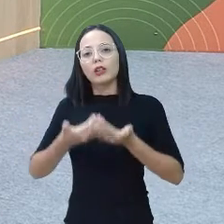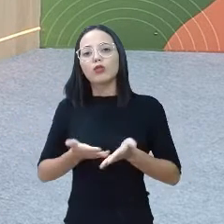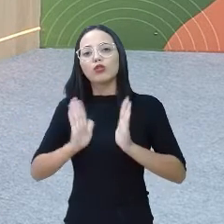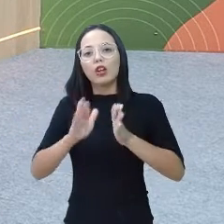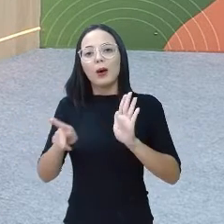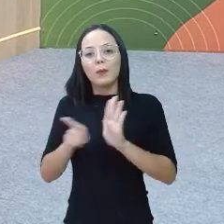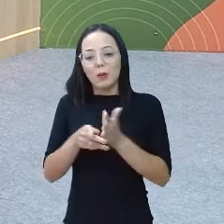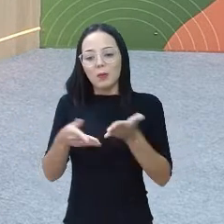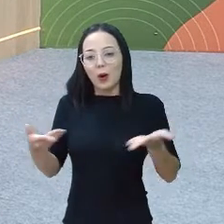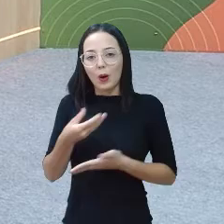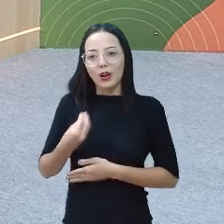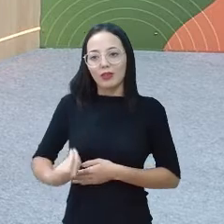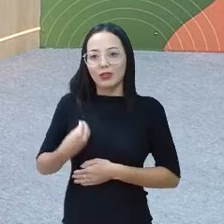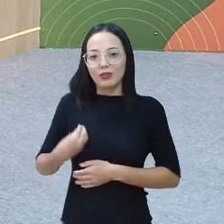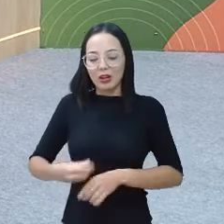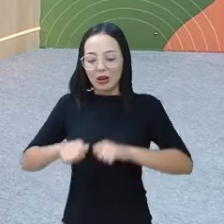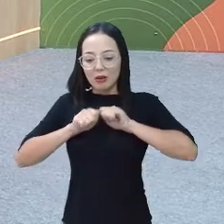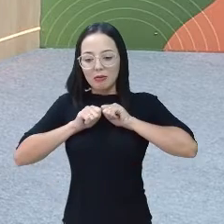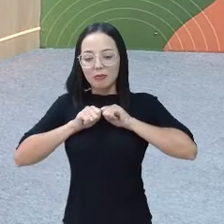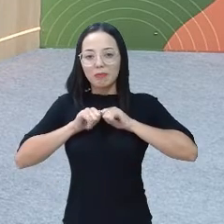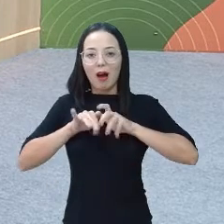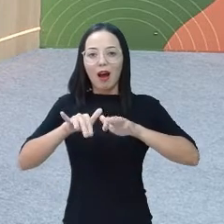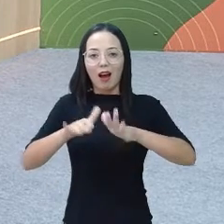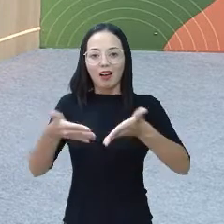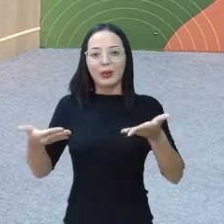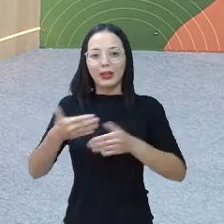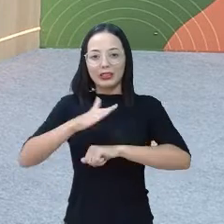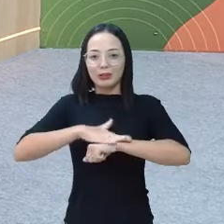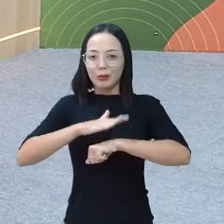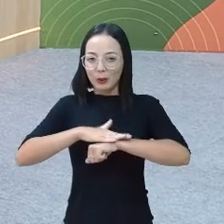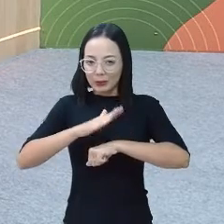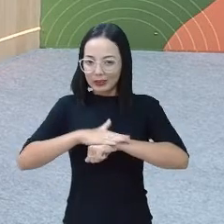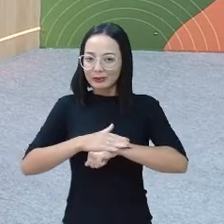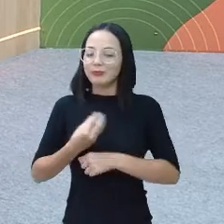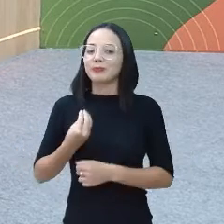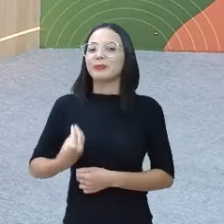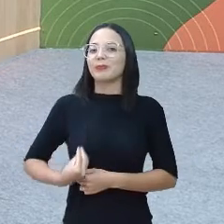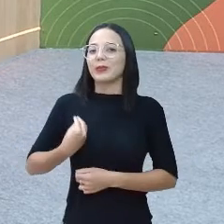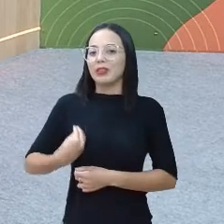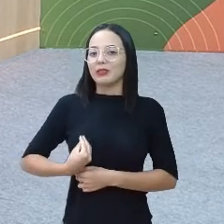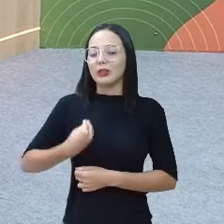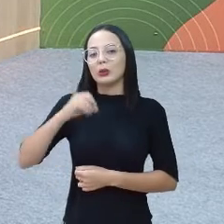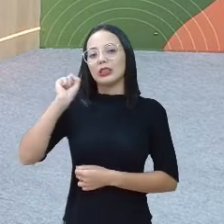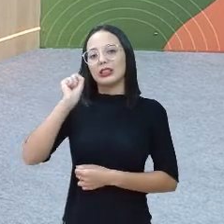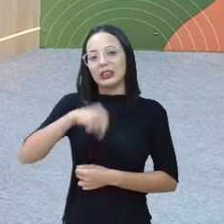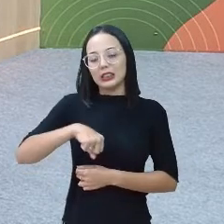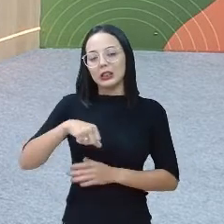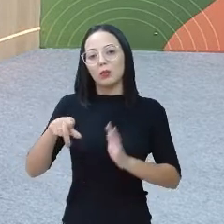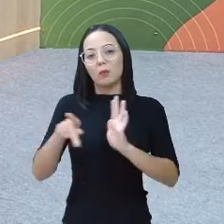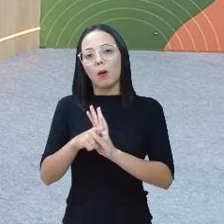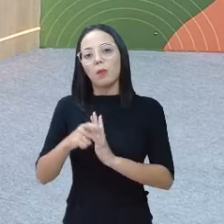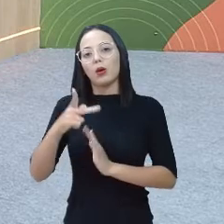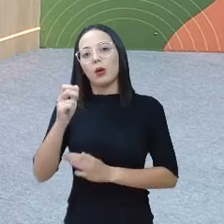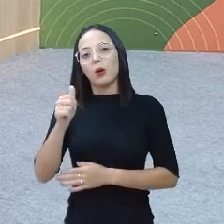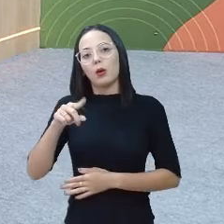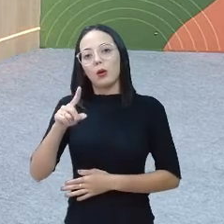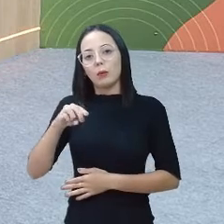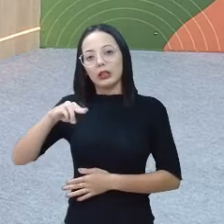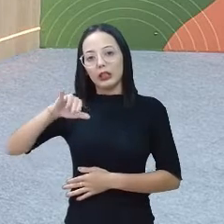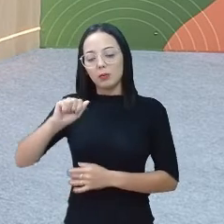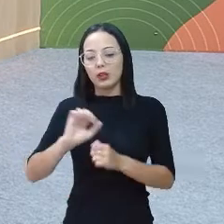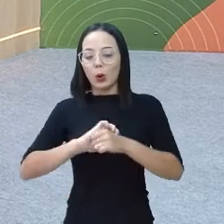por uma epidemia, uma pandemia nesse momento, né? Nós estamos vivendo a pandemia, né, do